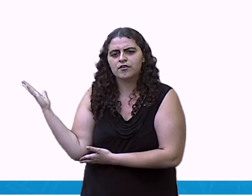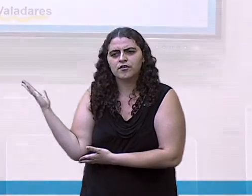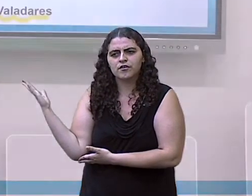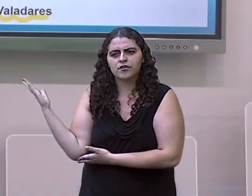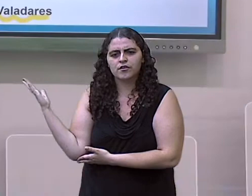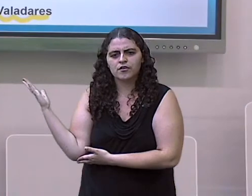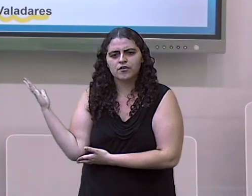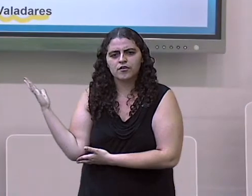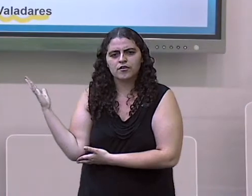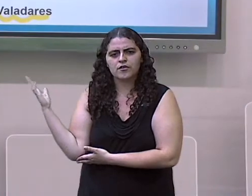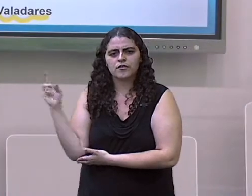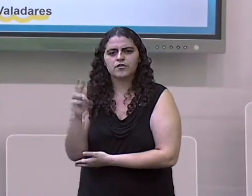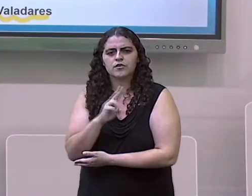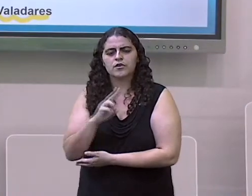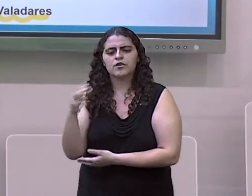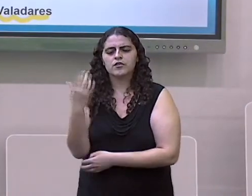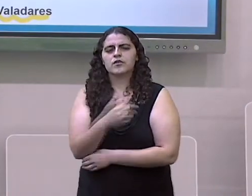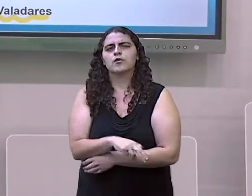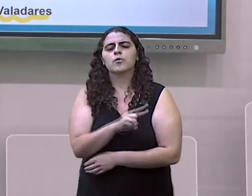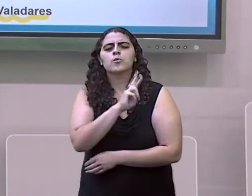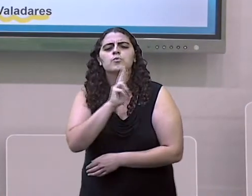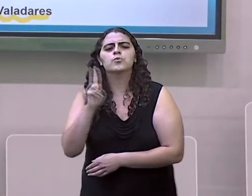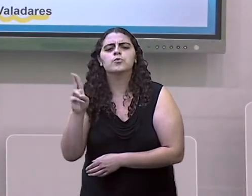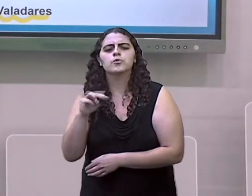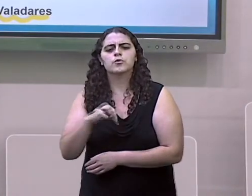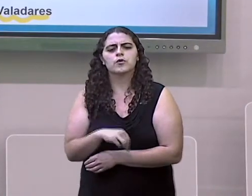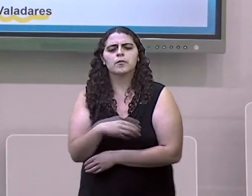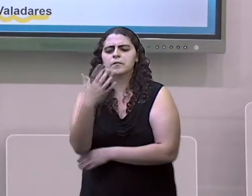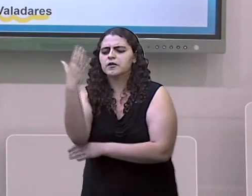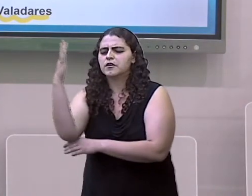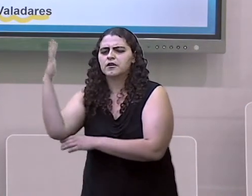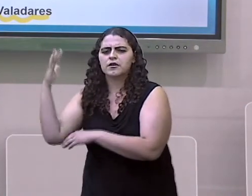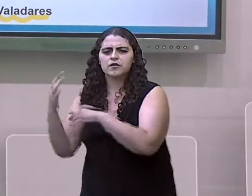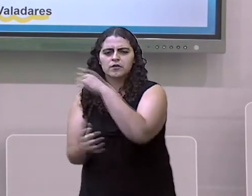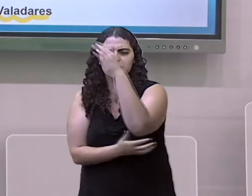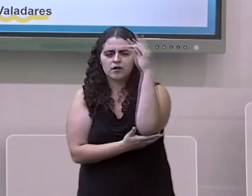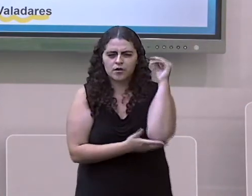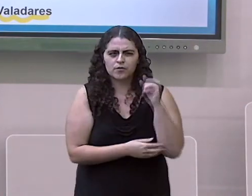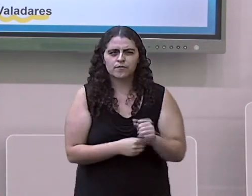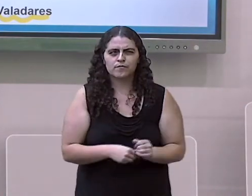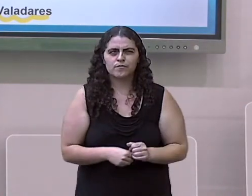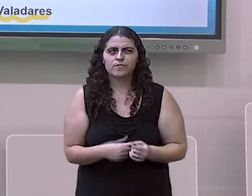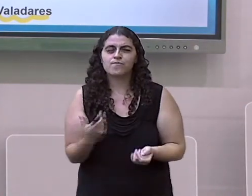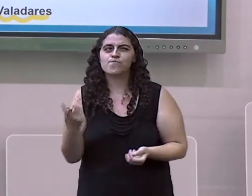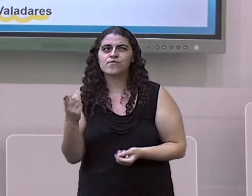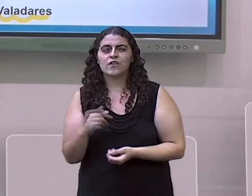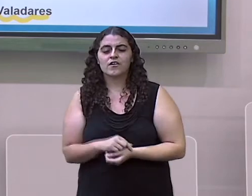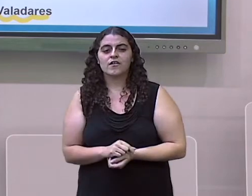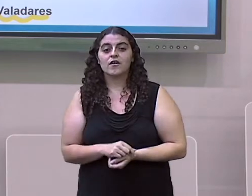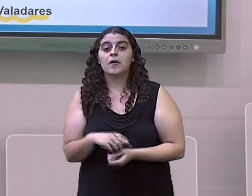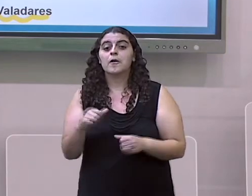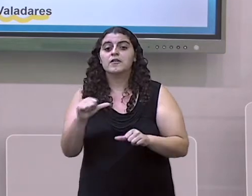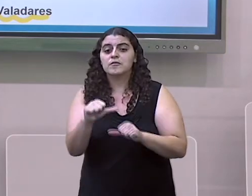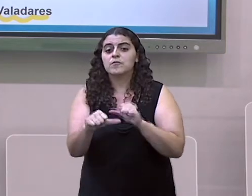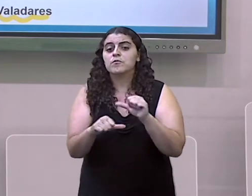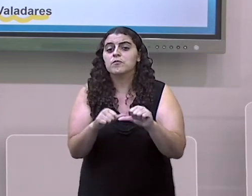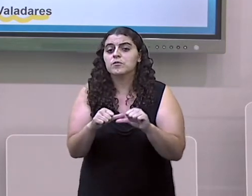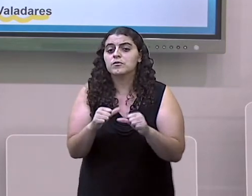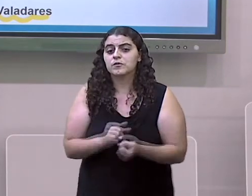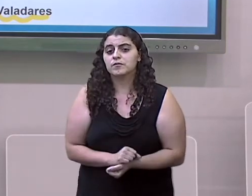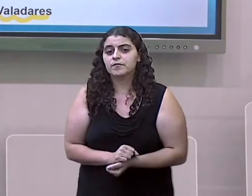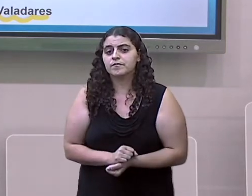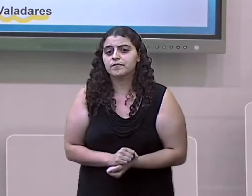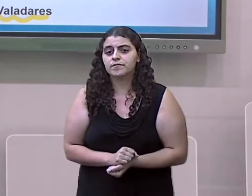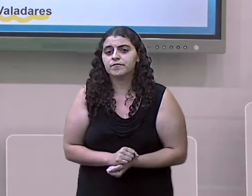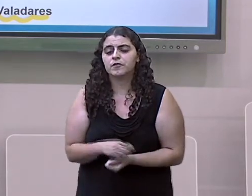nós temos aqui o nome natural, será que é um local que foi modificado pelo homem? Sim, apesar de ser uma